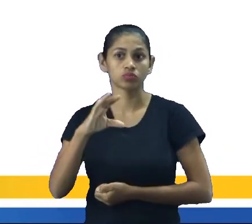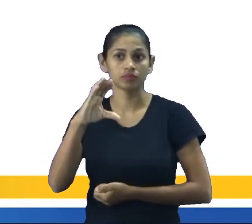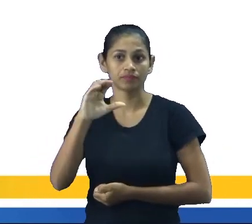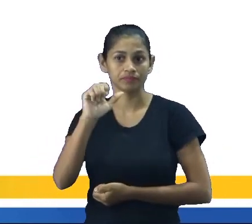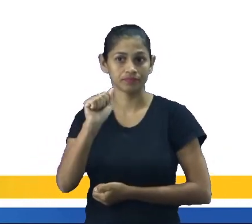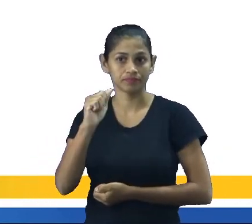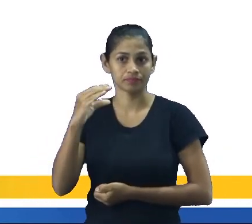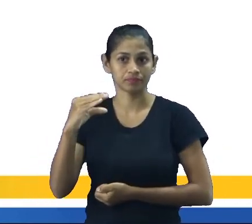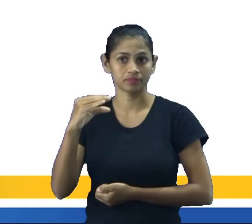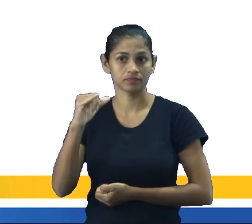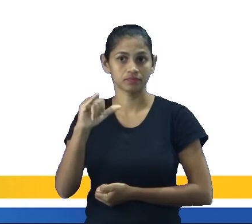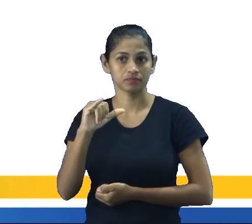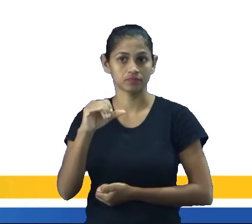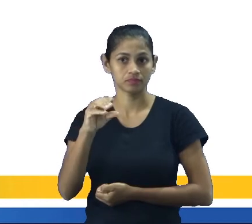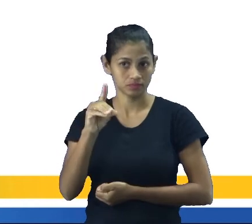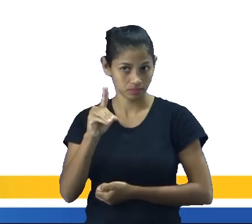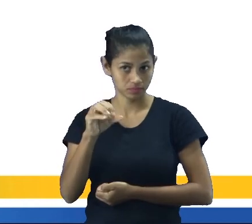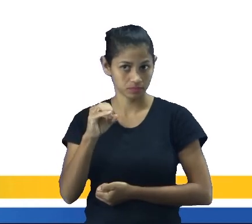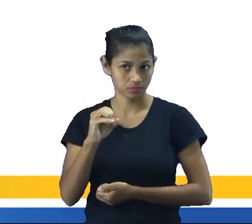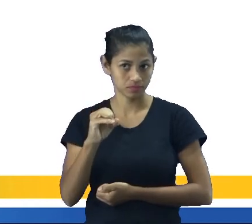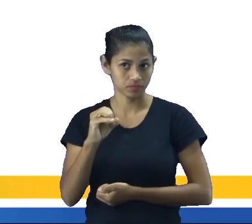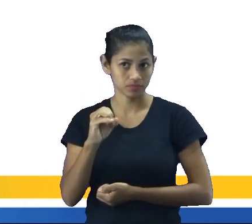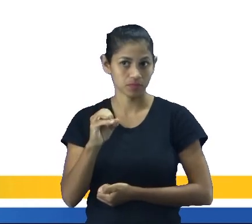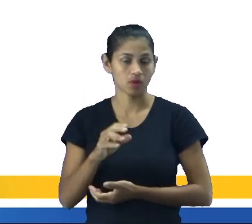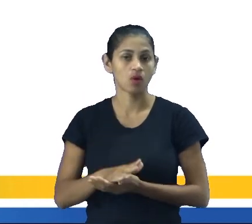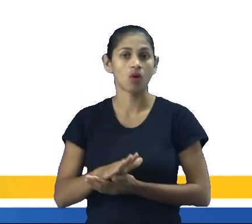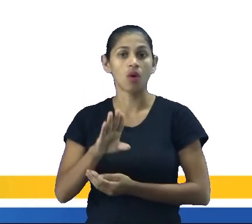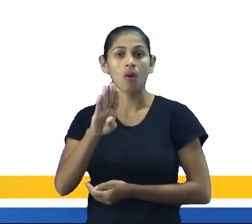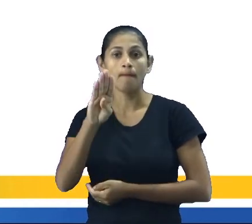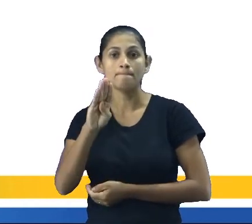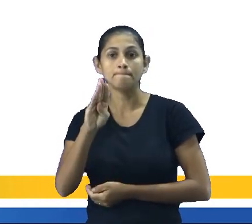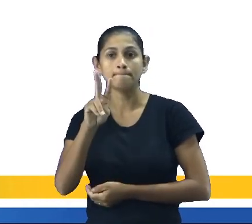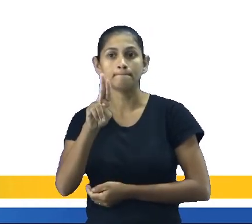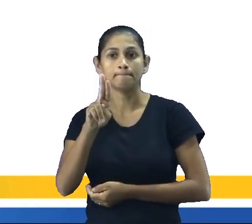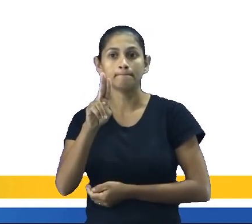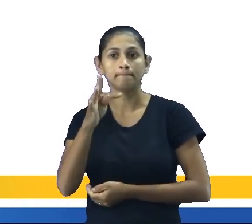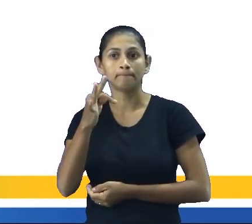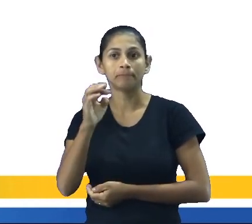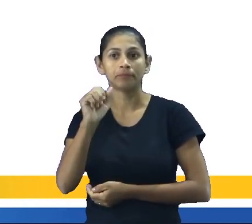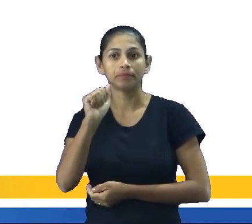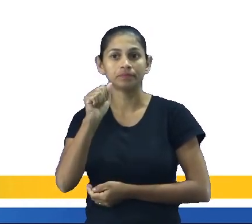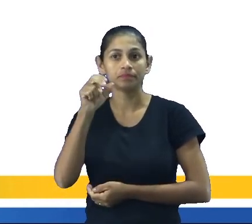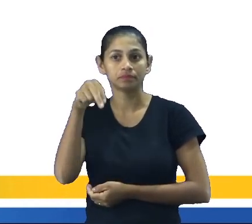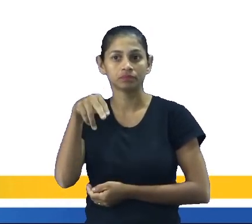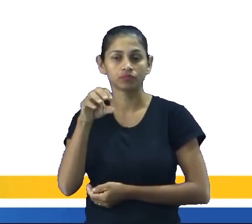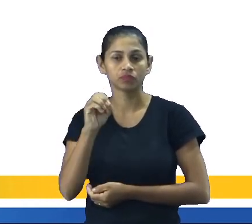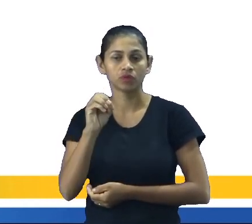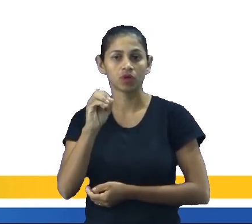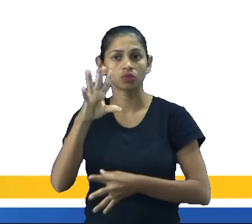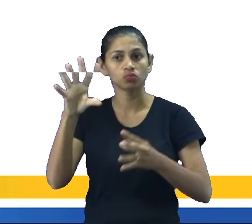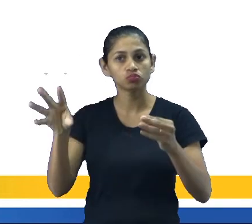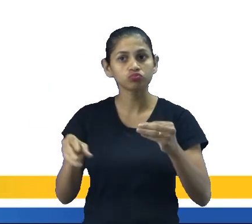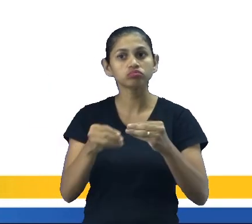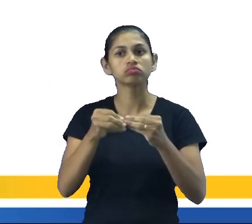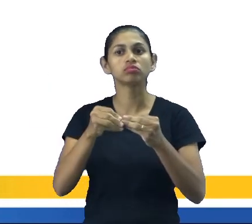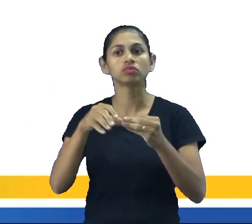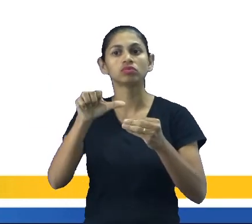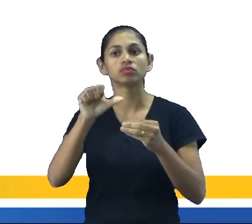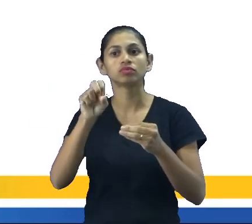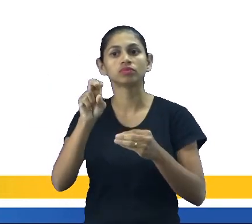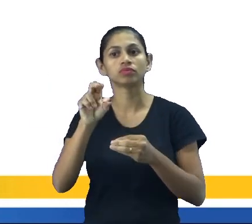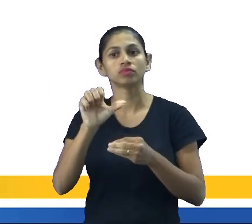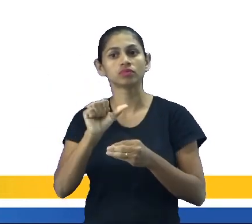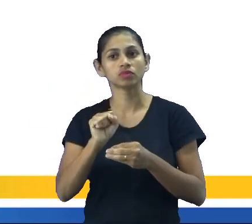nome desse composto aqui orgânico, e sulfônico no final. Então fica